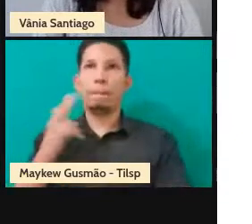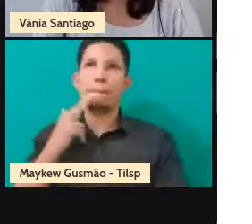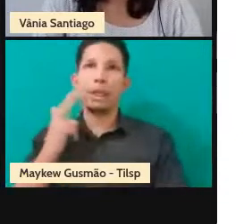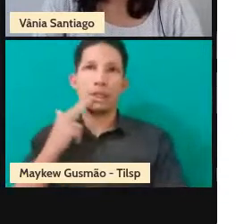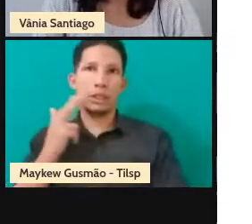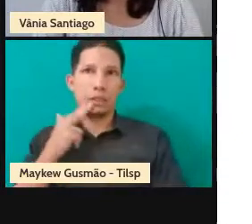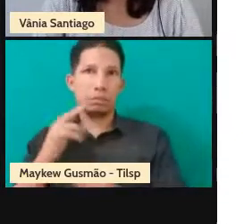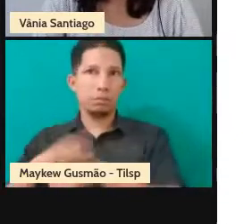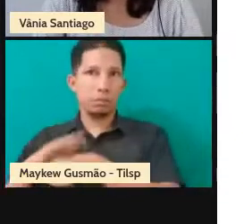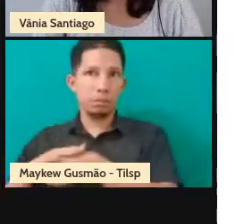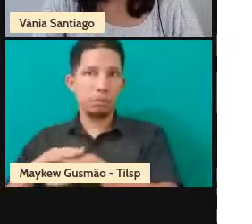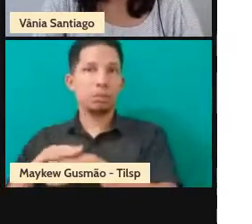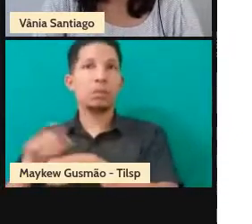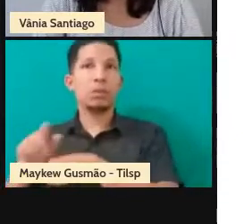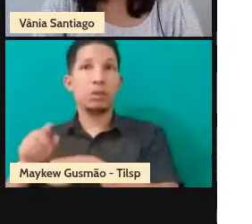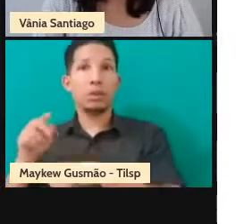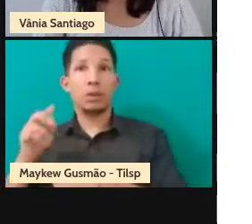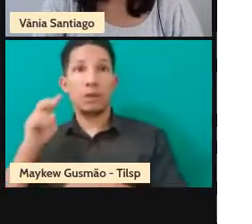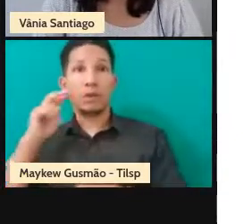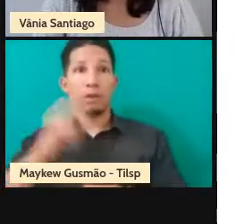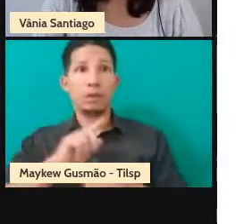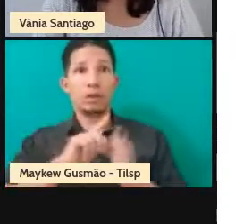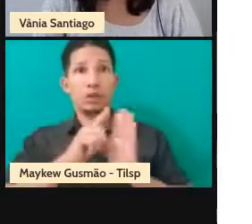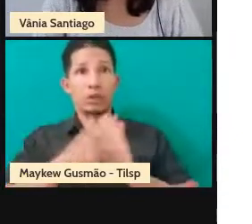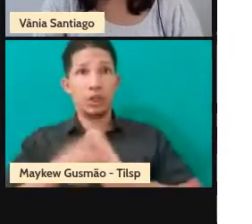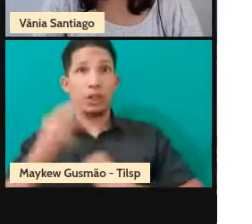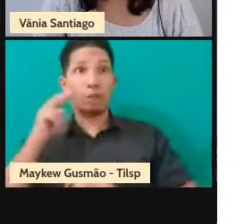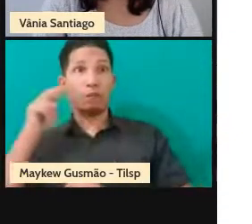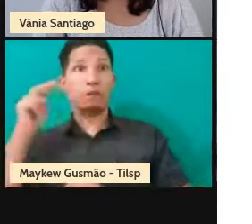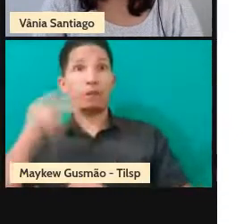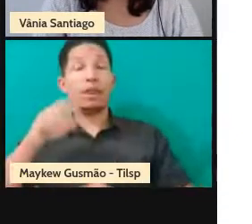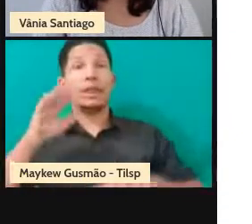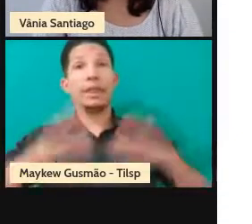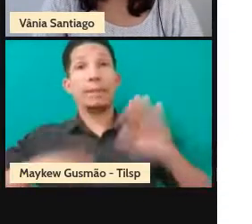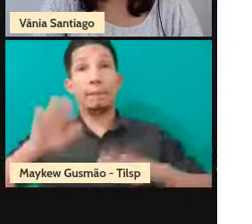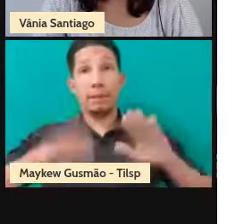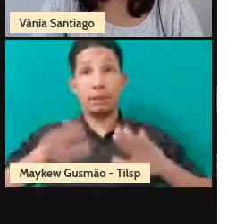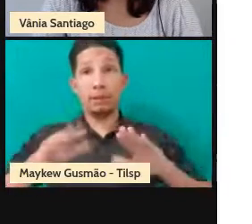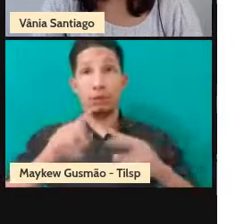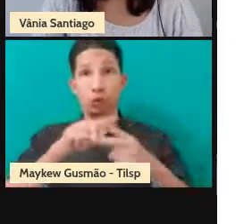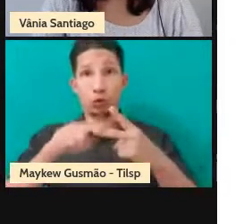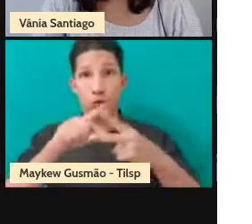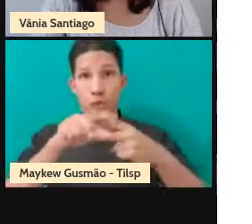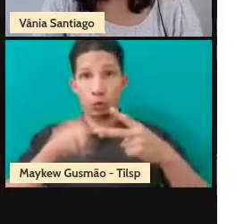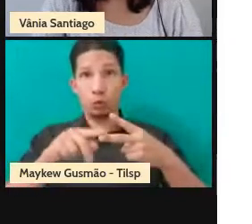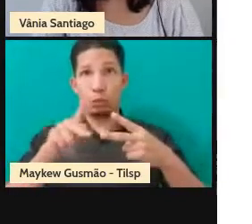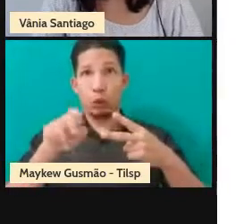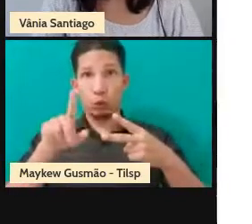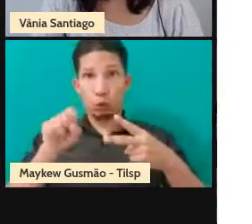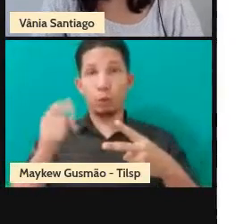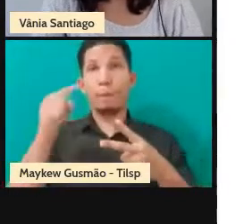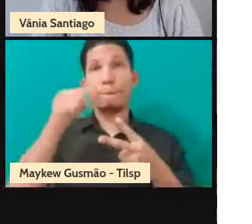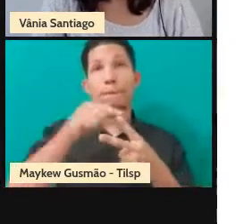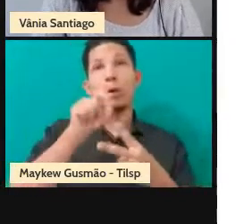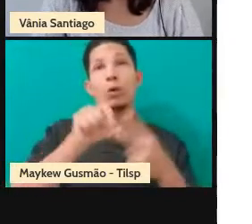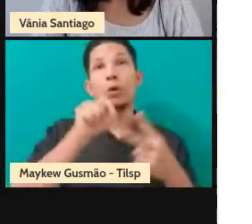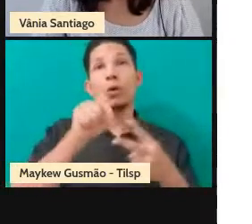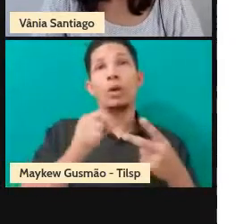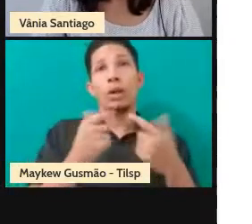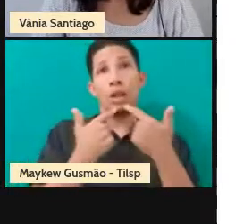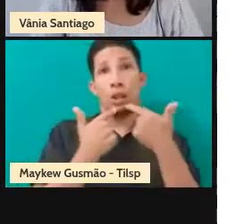entendendo que olhar para o gênero ele vai depender de dois polos. Né? Primeiro, olhar para a